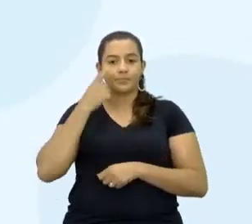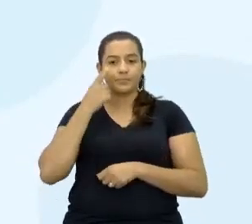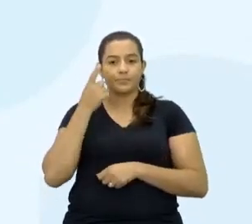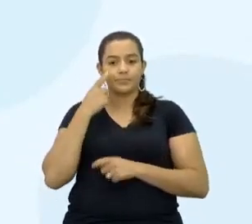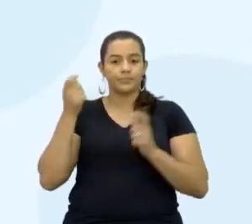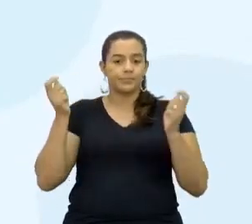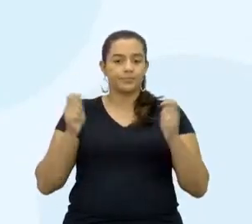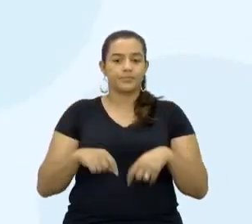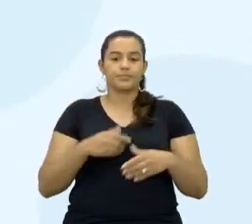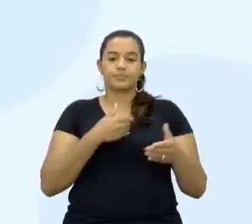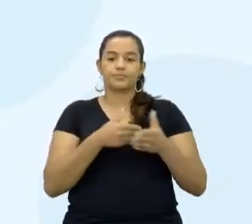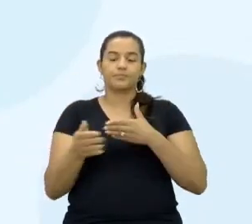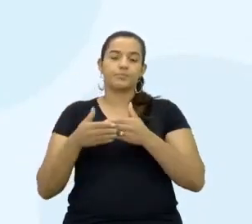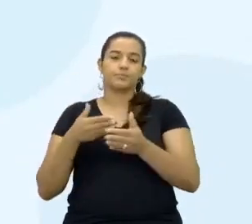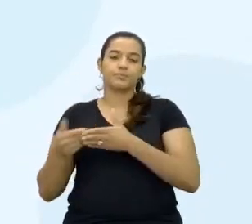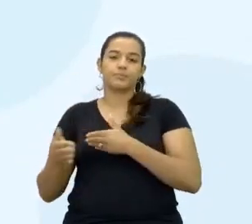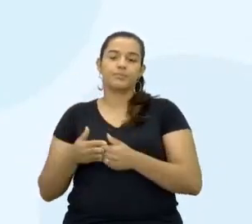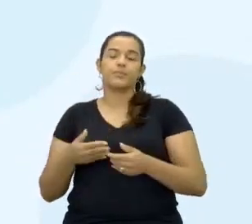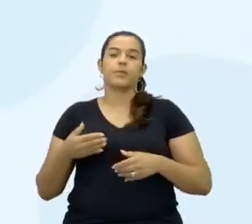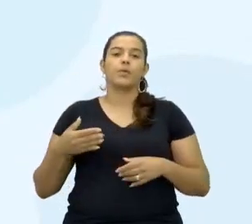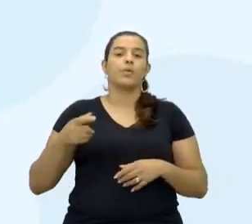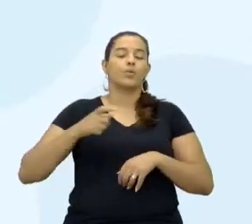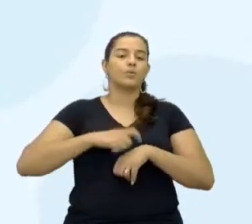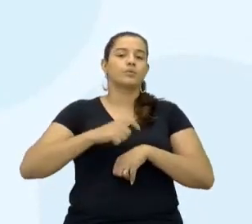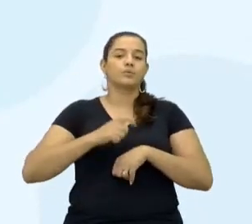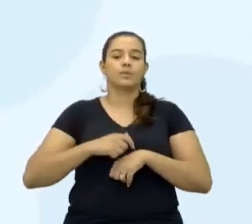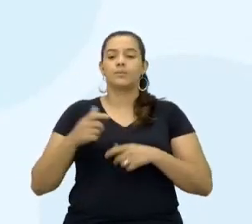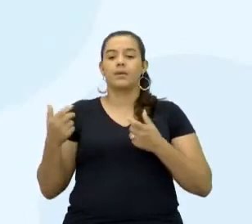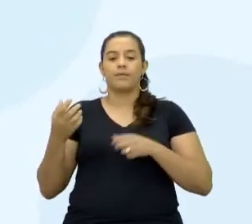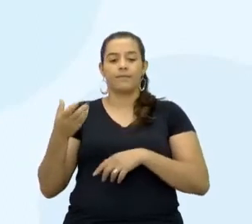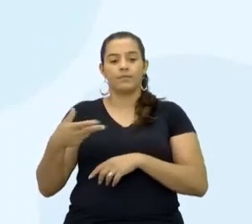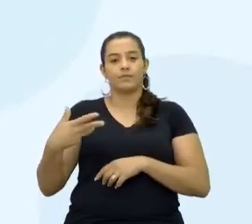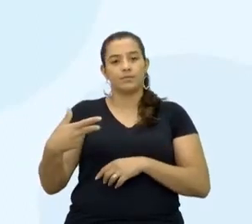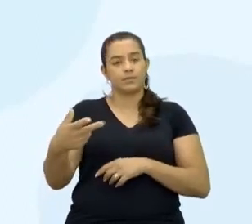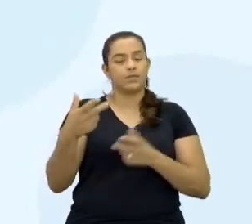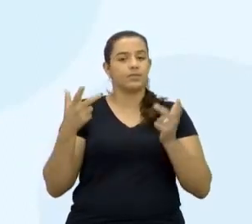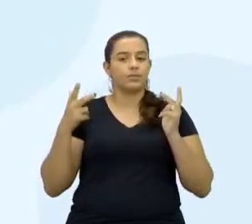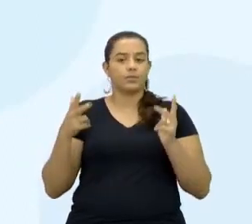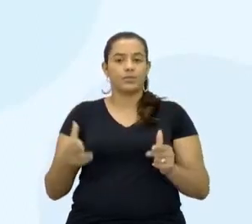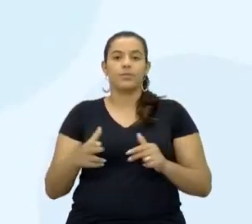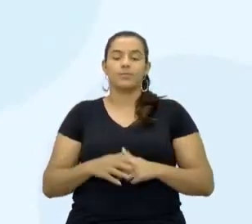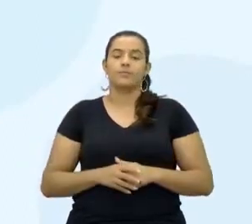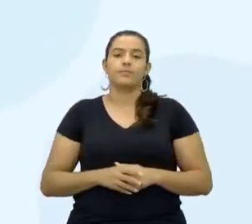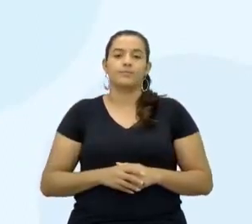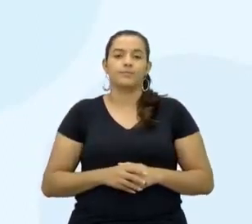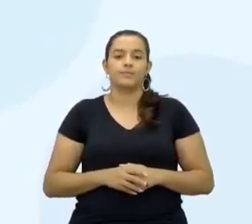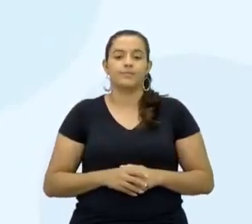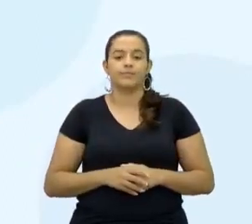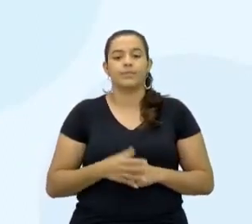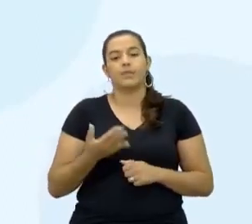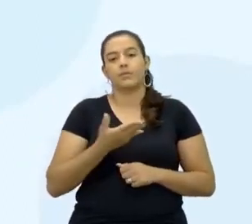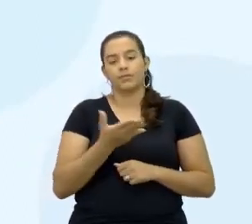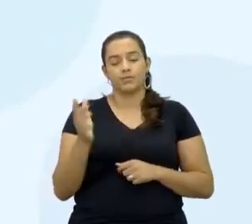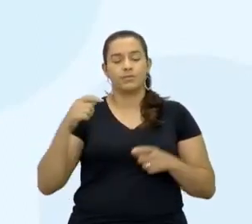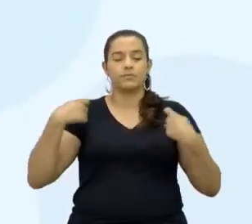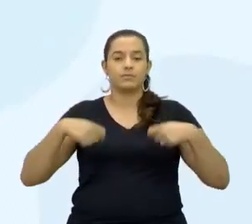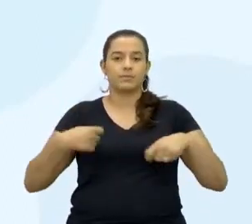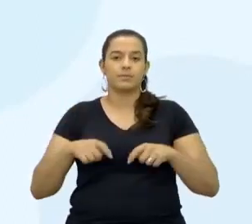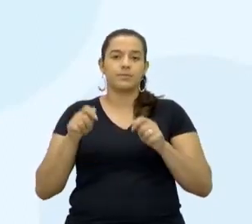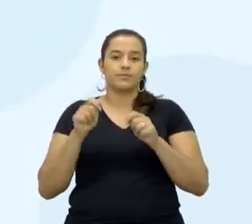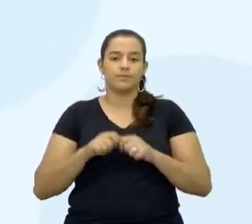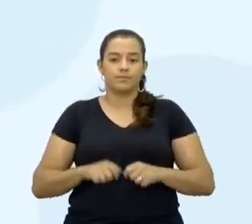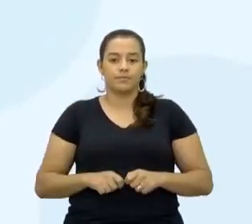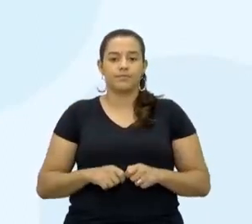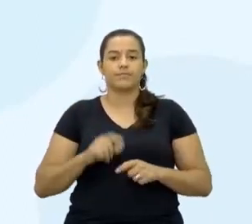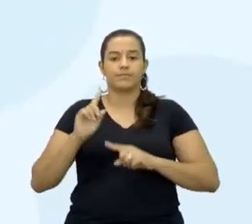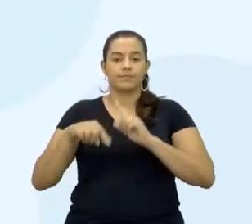não importa, né, quanto tempo passa, a velocidade é sempre igual. Então vai dar um gráfico interessante aí. Isso é o que vocês têm que fazer. Eu